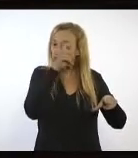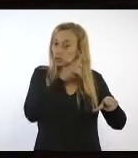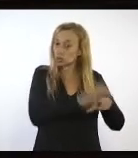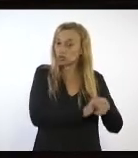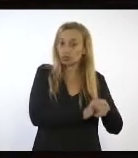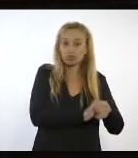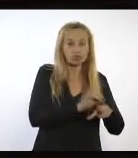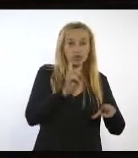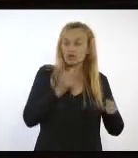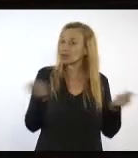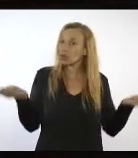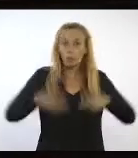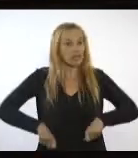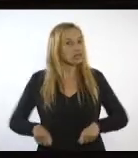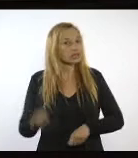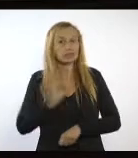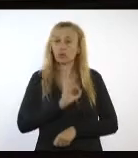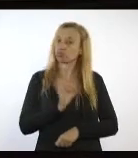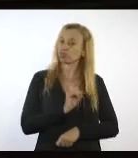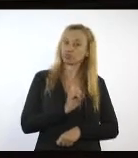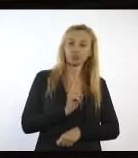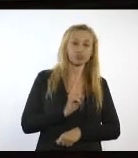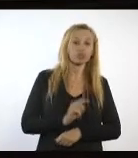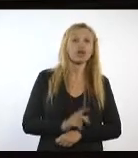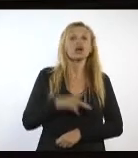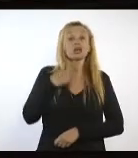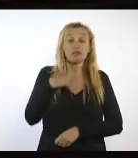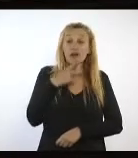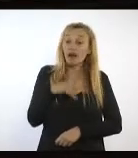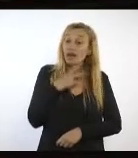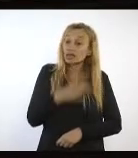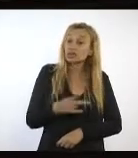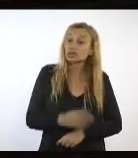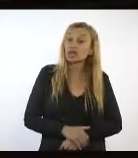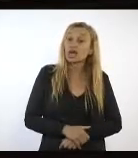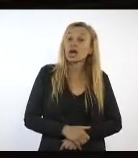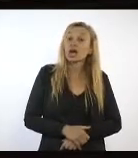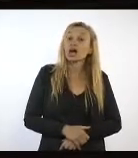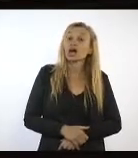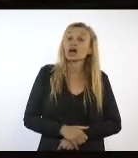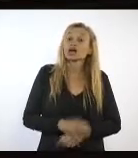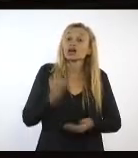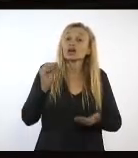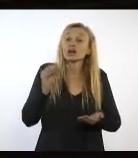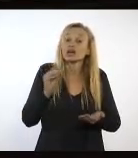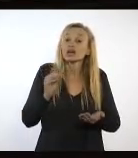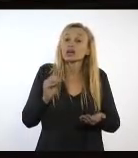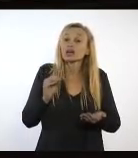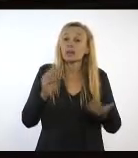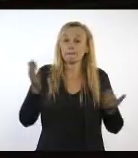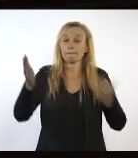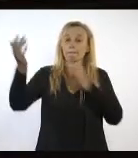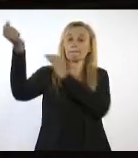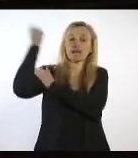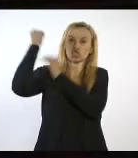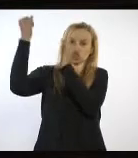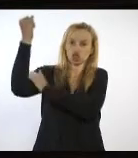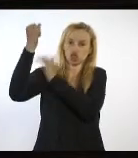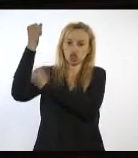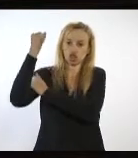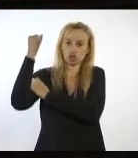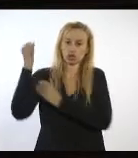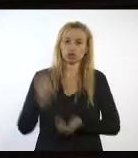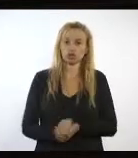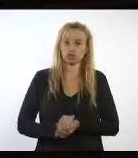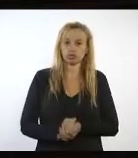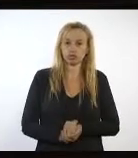de competência, veja bem. A gente está falando que o machismo, a misoginia, esse